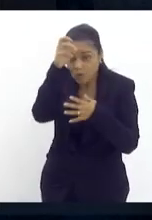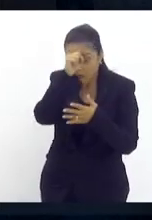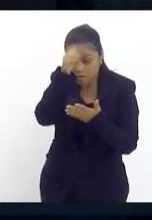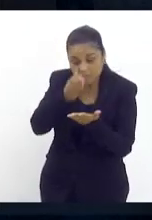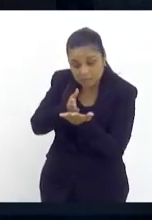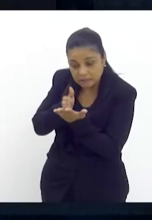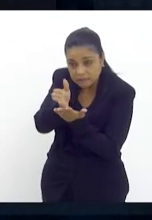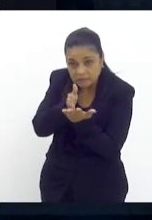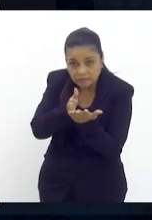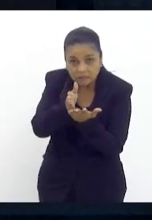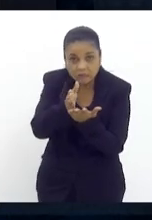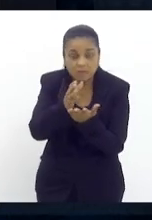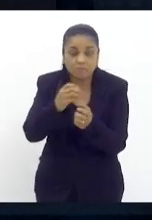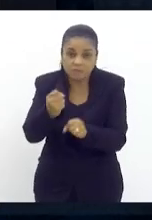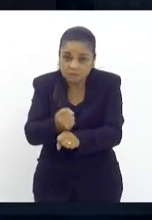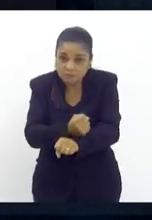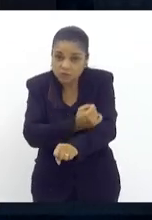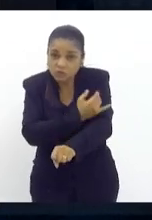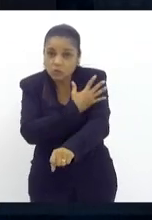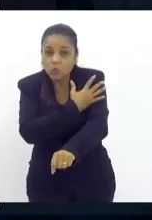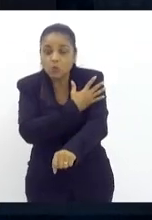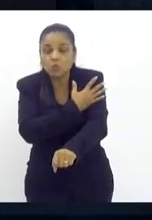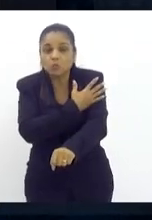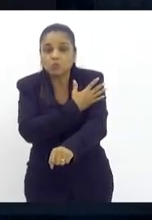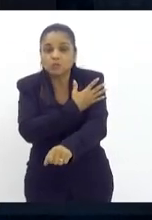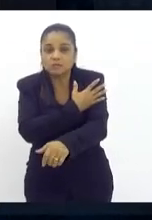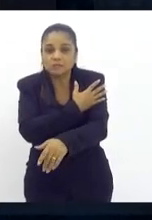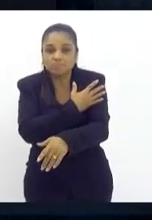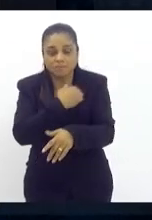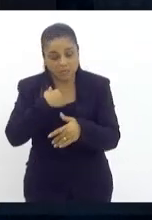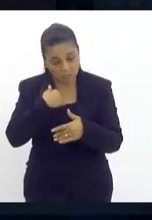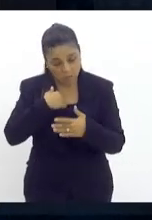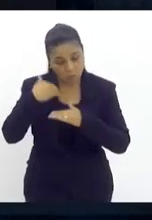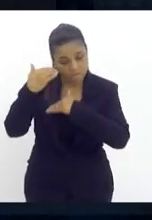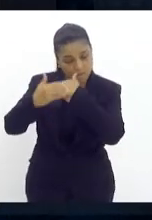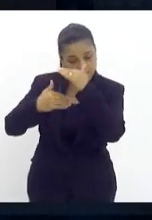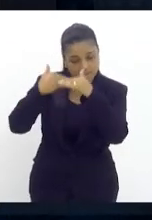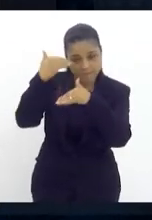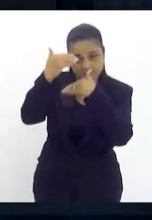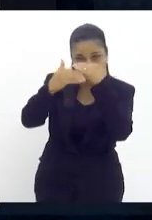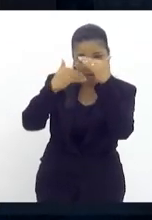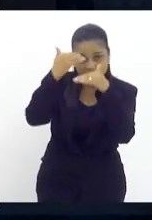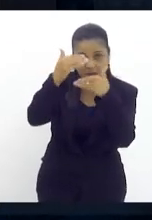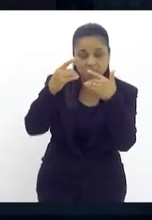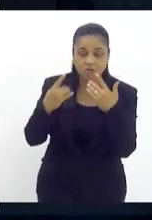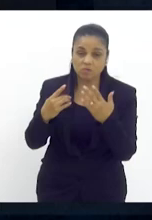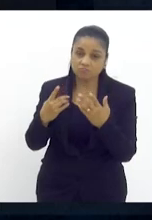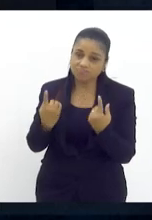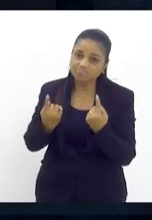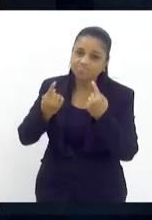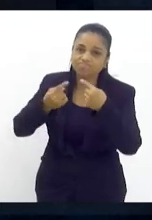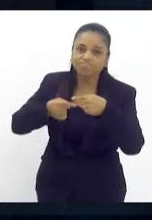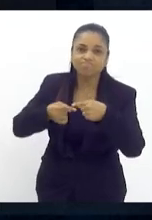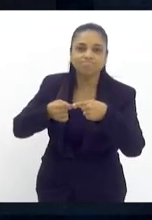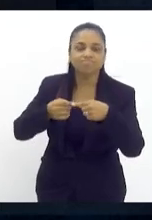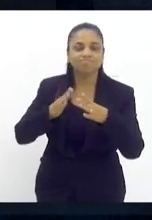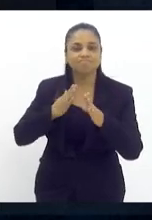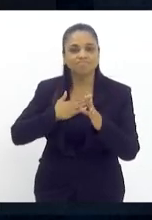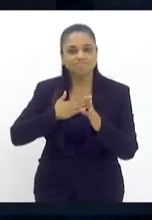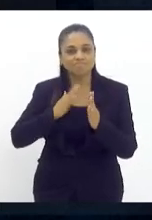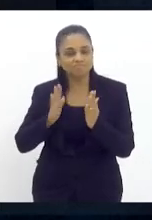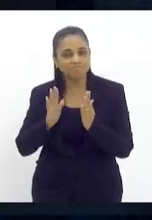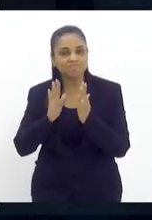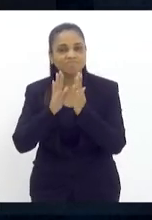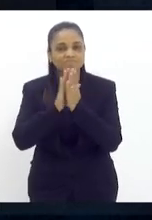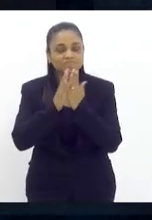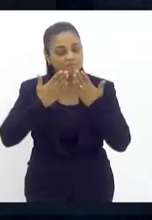minhas emoções, né, para quê? Para que eu cresça, para que eu enfrente os meus desafios, para que eu tenha